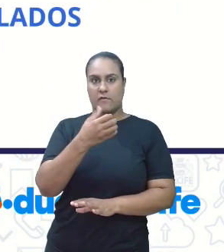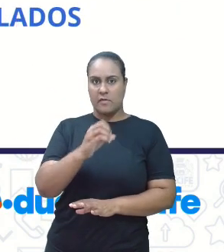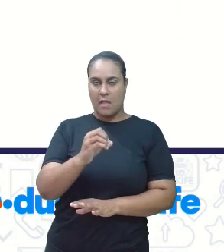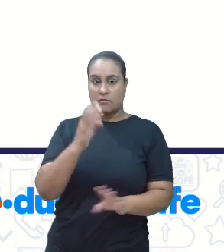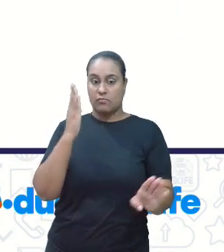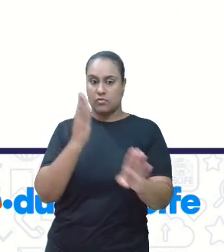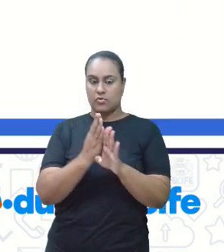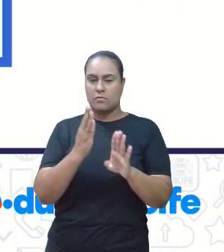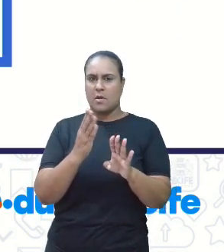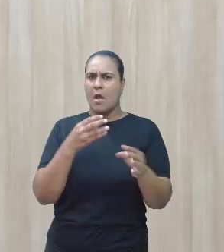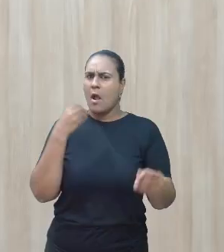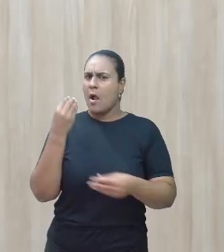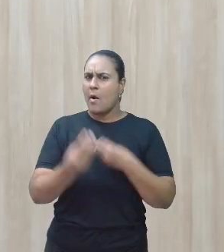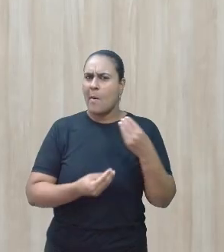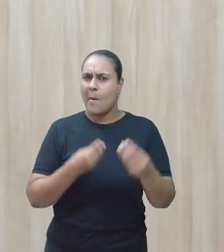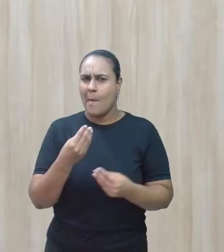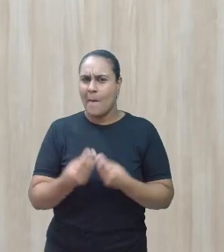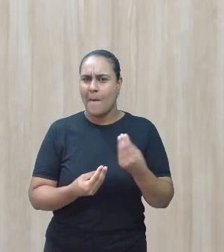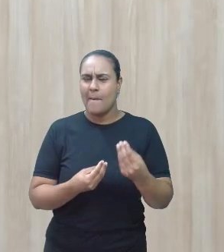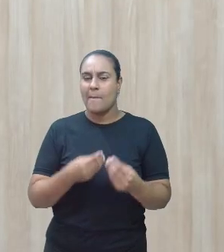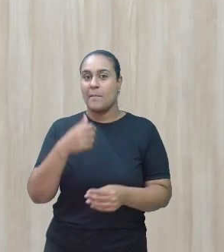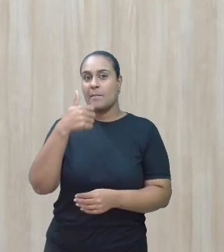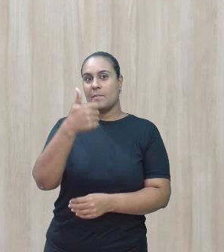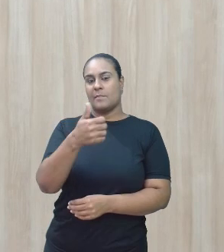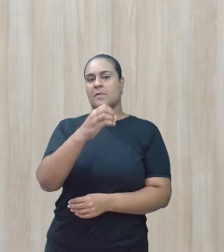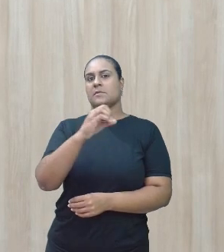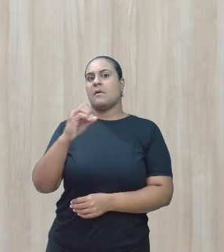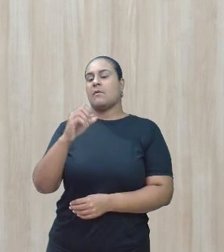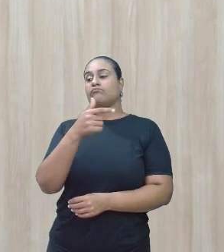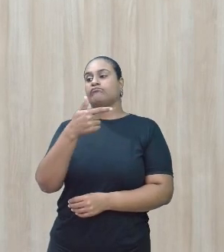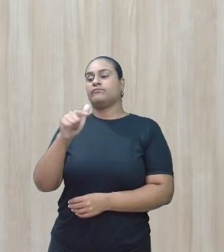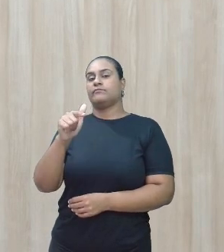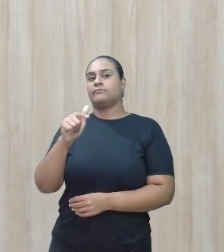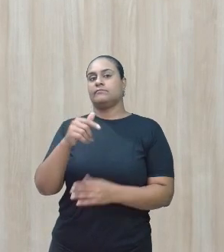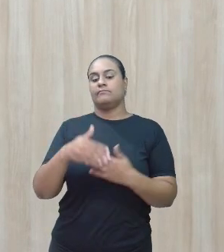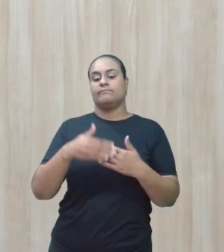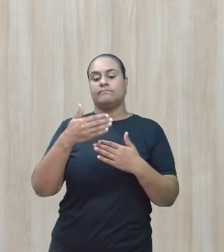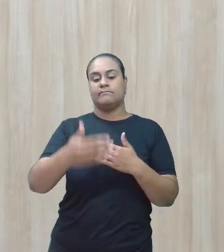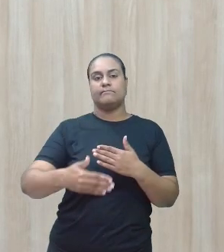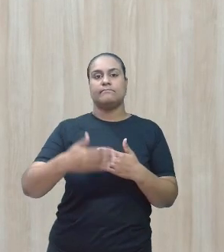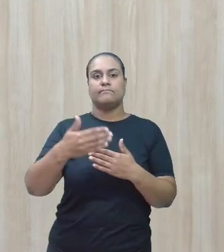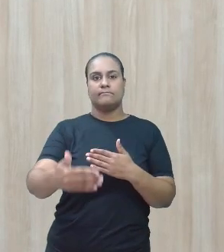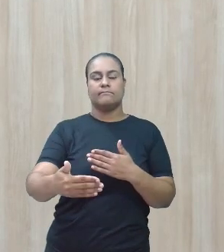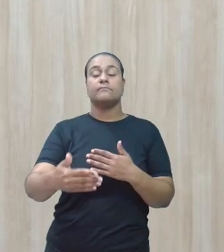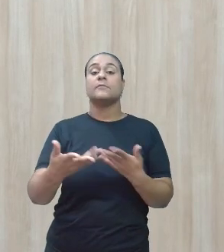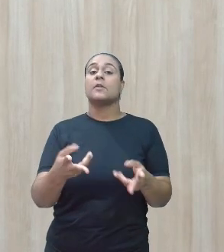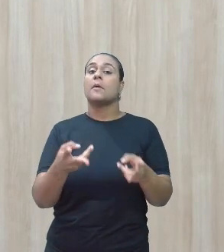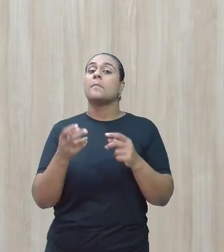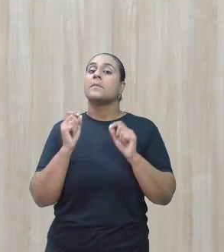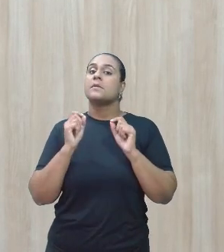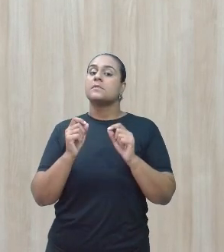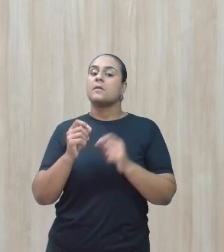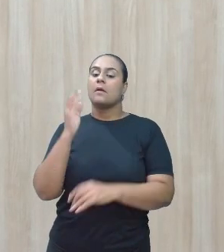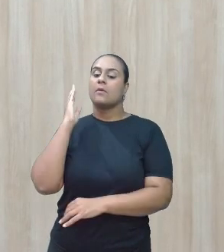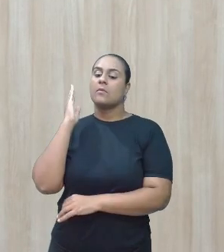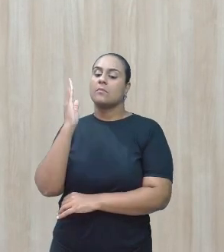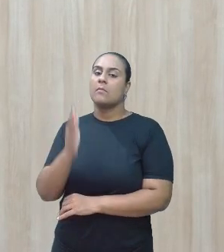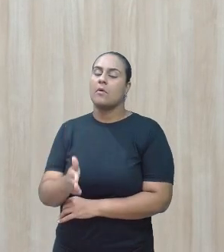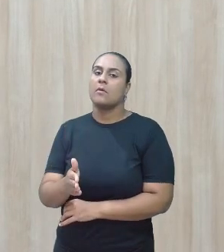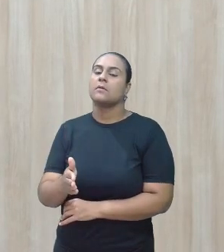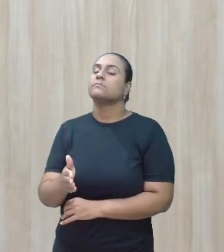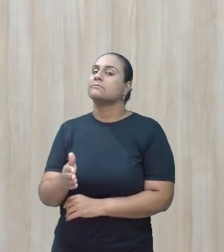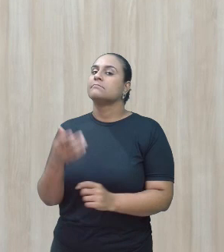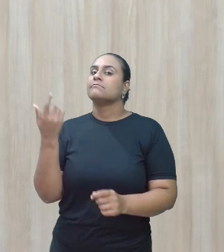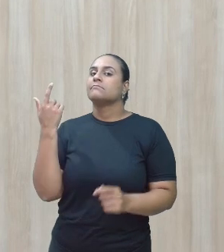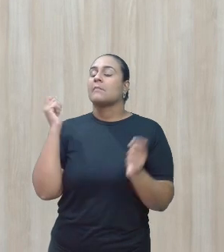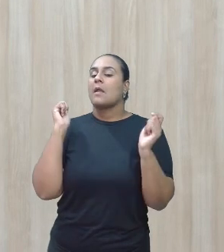elemento, como é que eu posso chegar aos outros agora, tá certo? Então, perceba que o modo indo direto, eu consigo